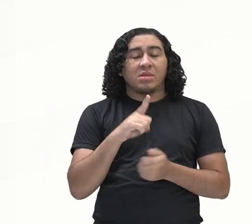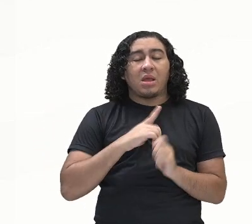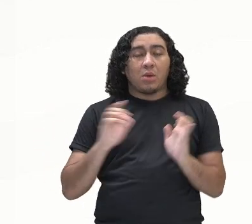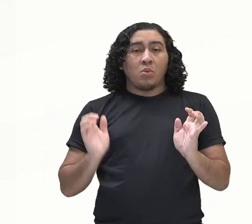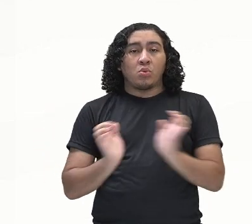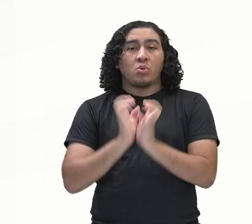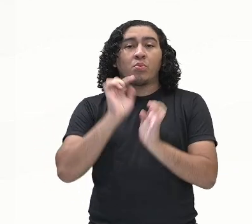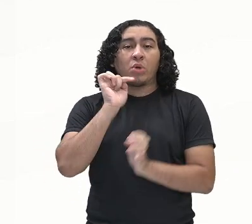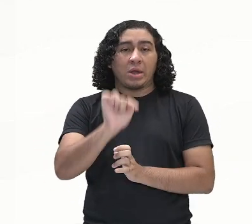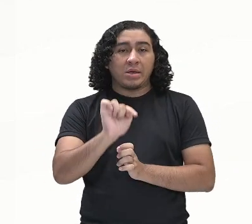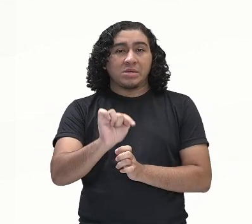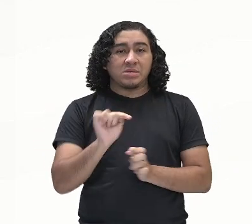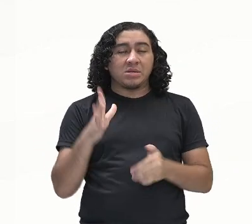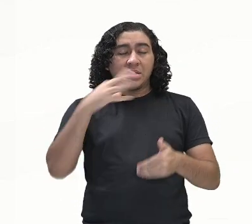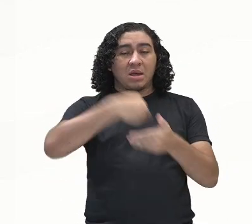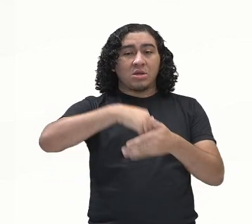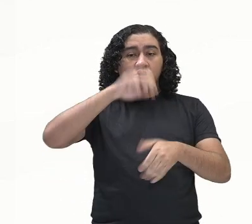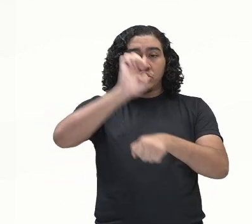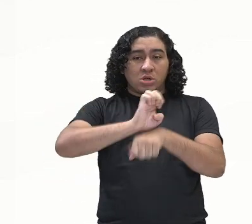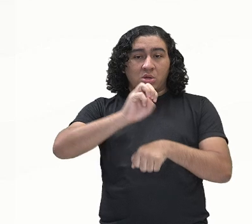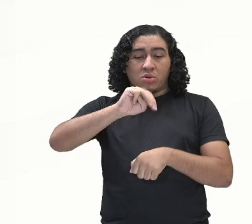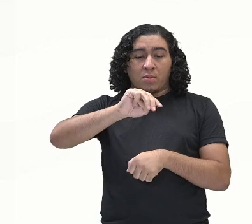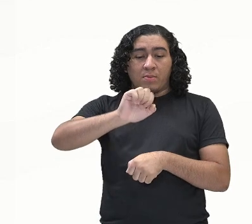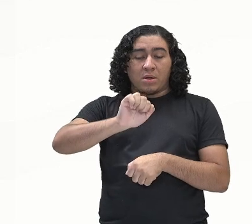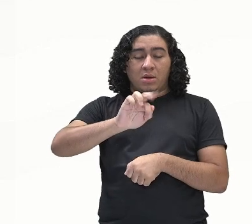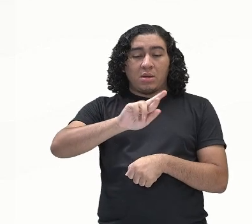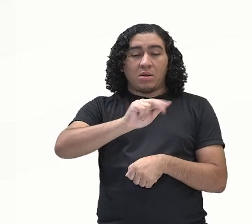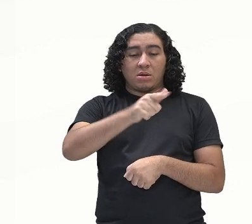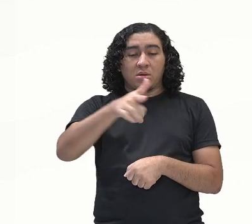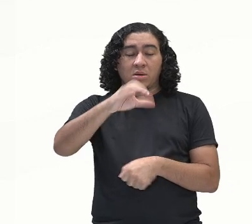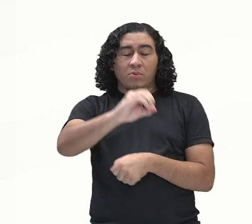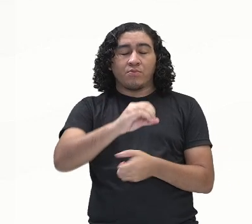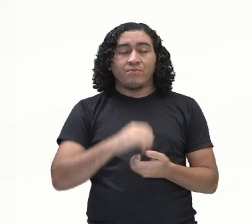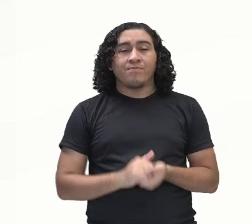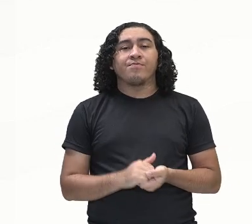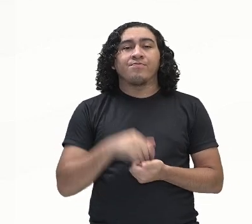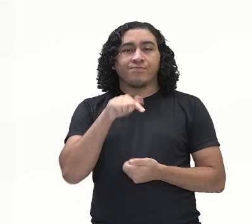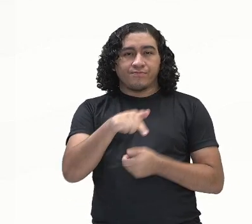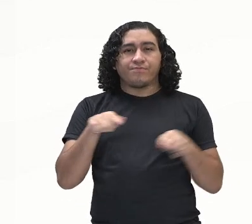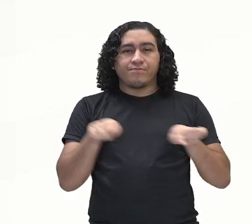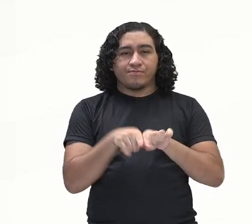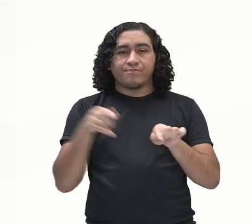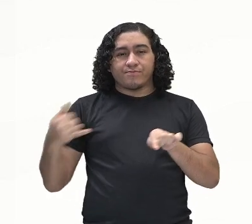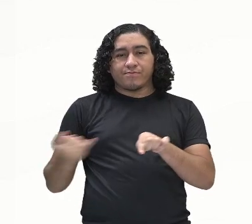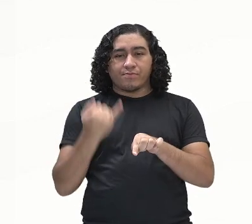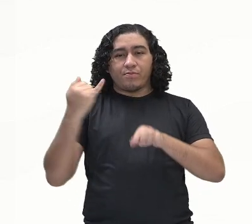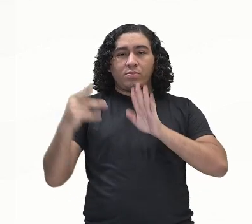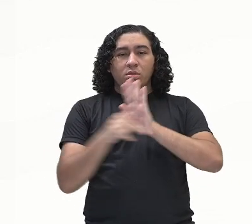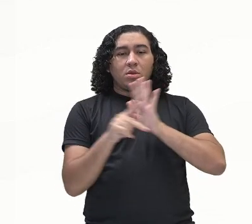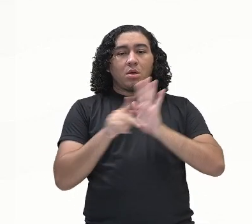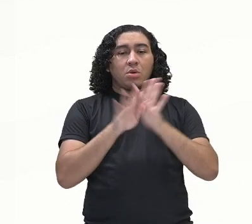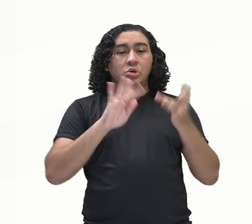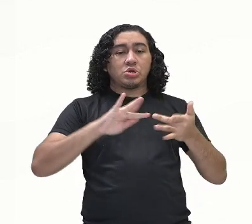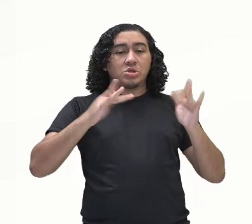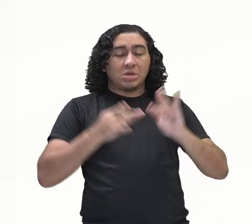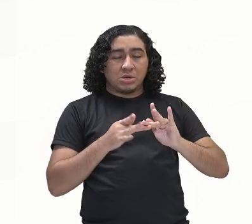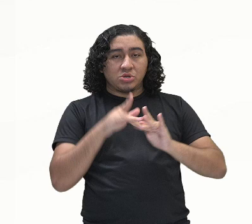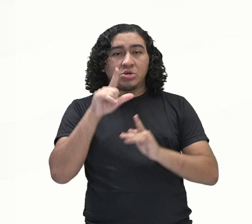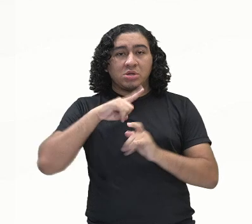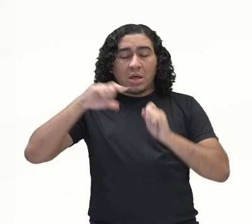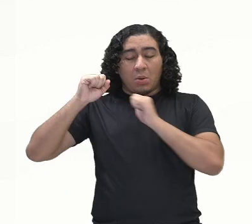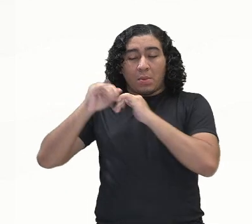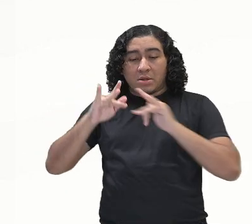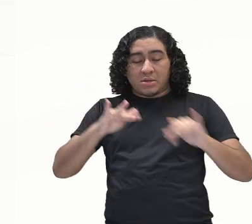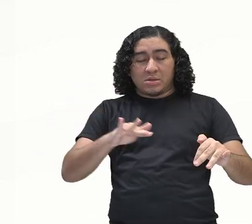Maranhão, tá bom? E isso, gente, foi também de grande importância dentro desse histórico de urbanização, né, para